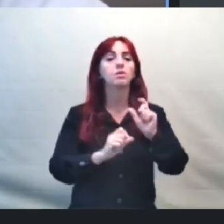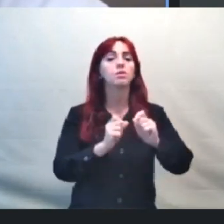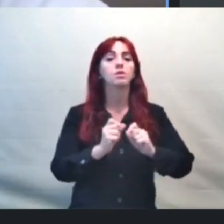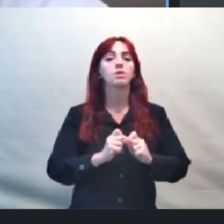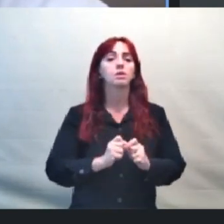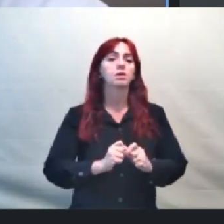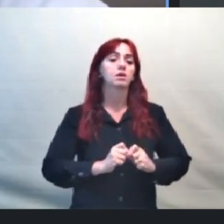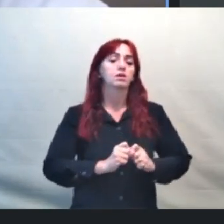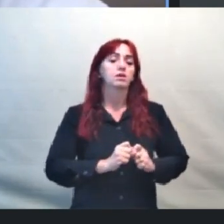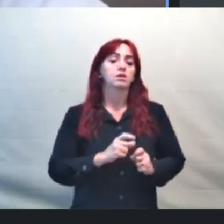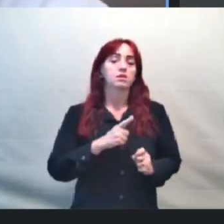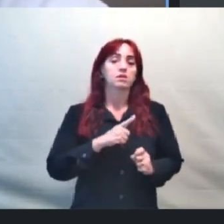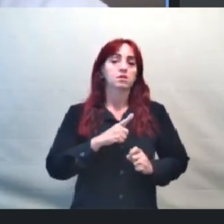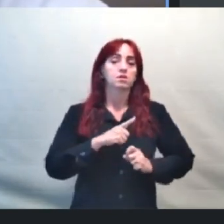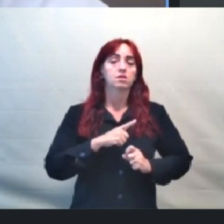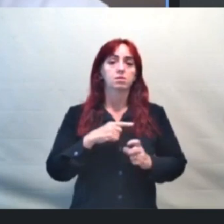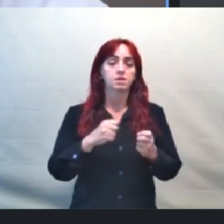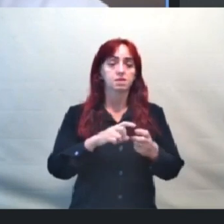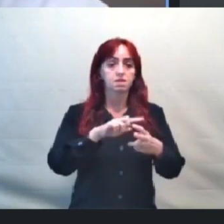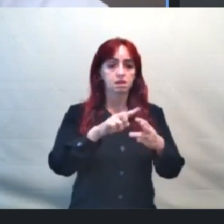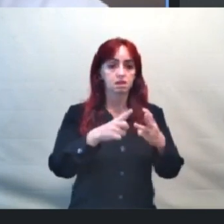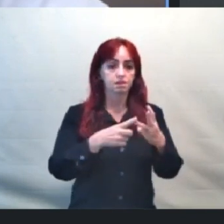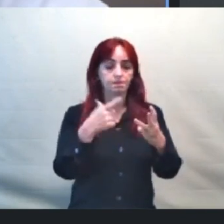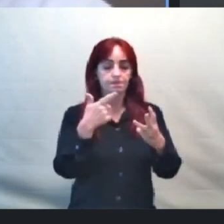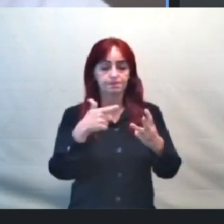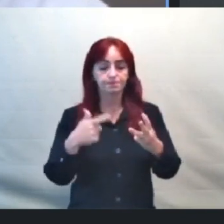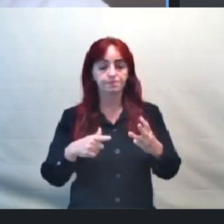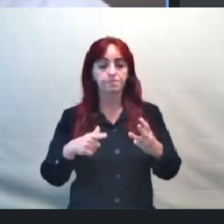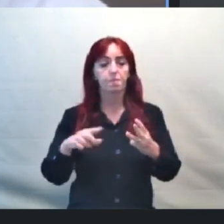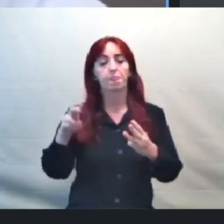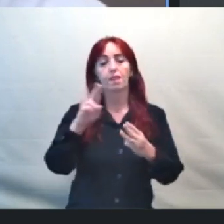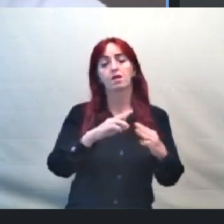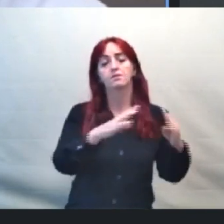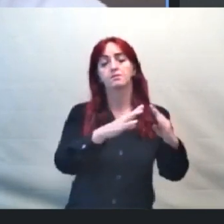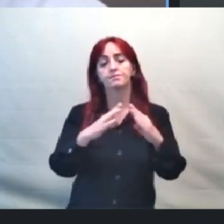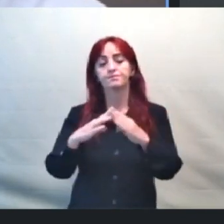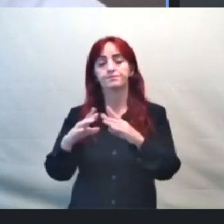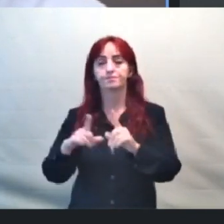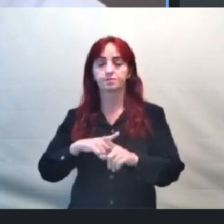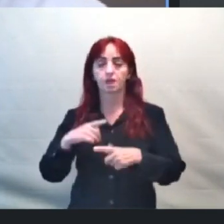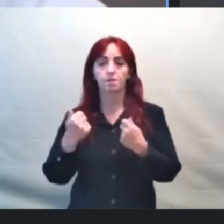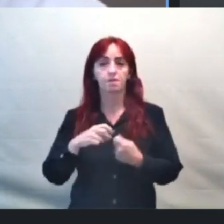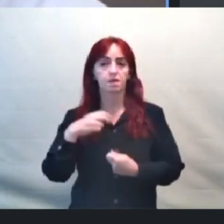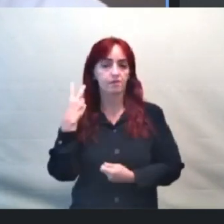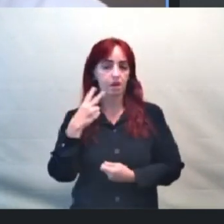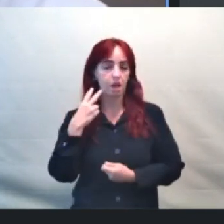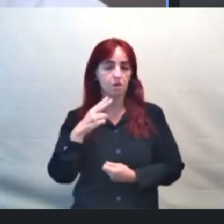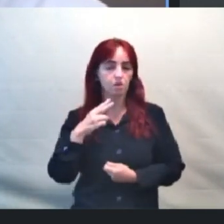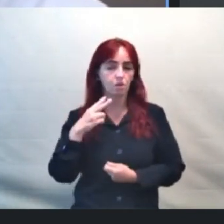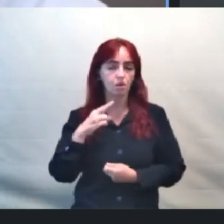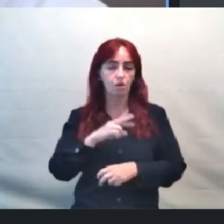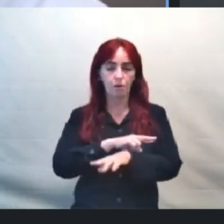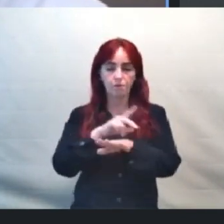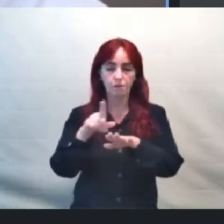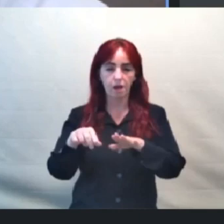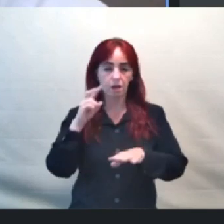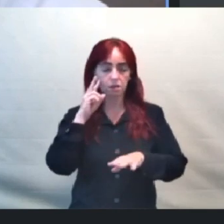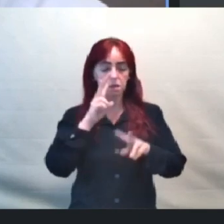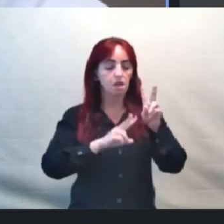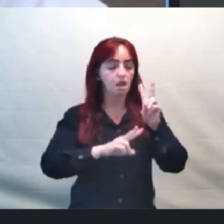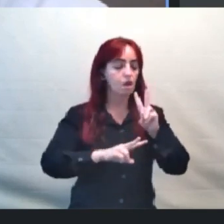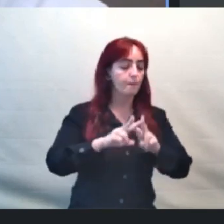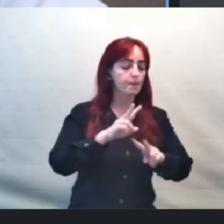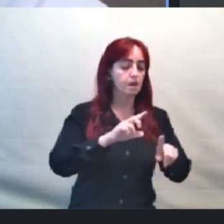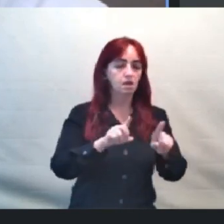unidade em 3 outras unidades. Isso vem sendo também acompanhado por vários vereadores da Câmara, né, dos vereadores, e isso já foi pauta de algumas